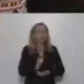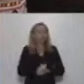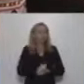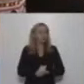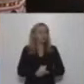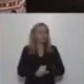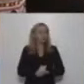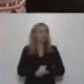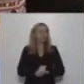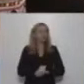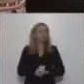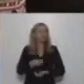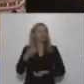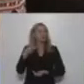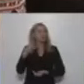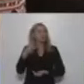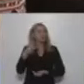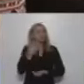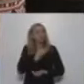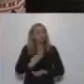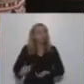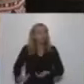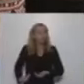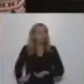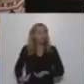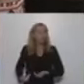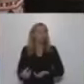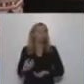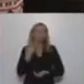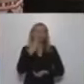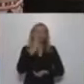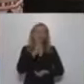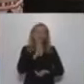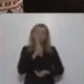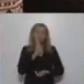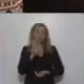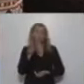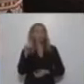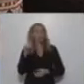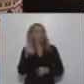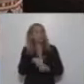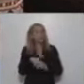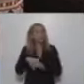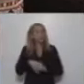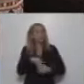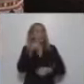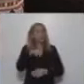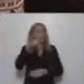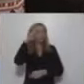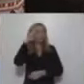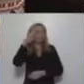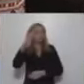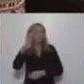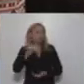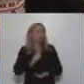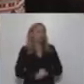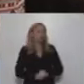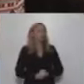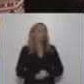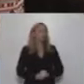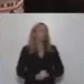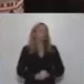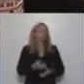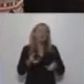cobrar do governador a efetivação de uma das suas promessas de campanha. Eu acho que essa é fundamental, né, e